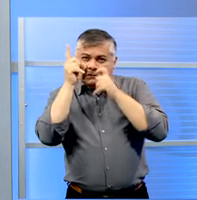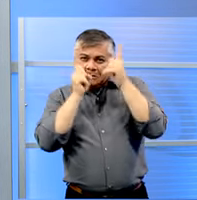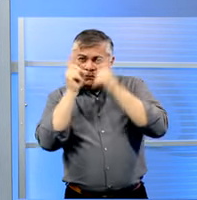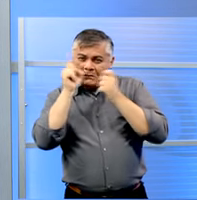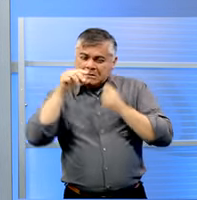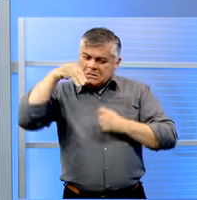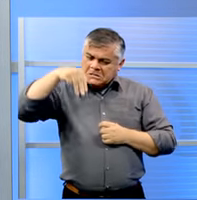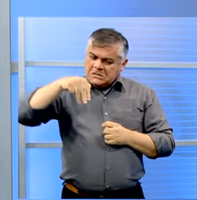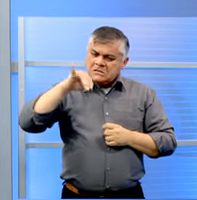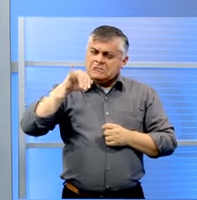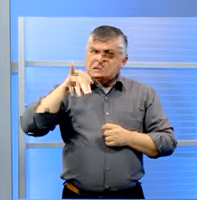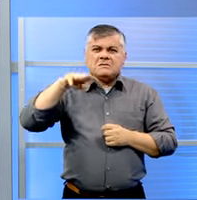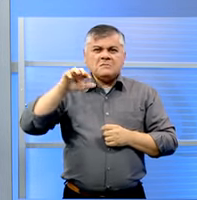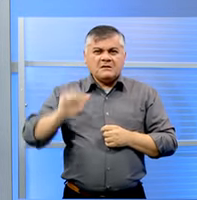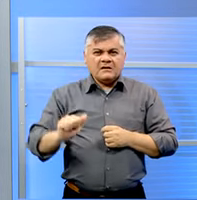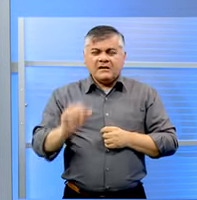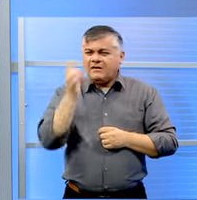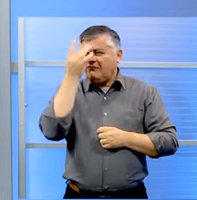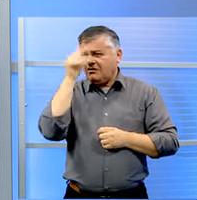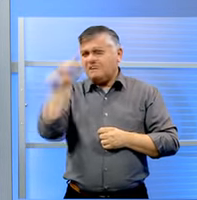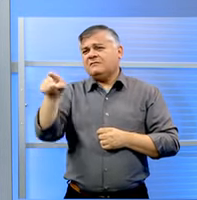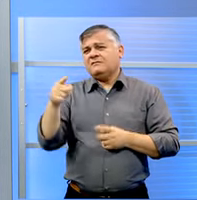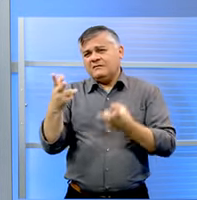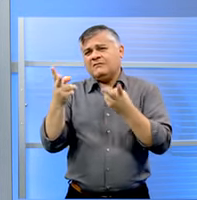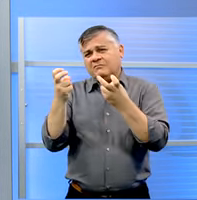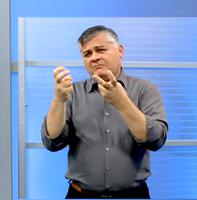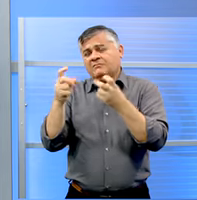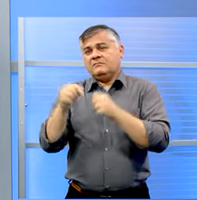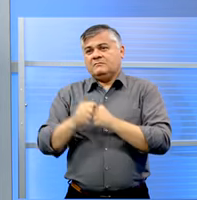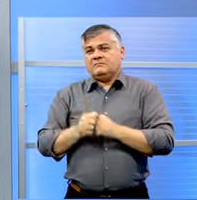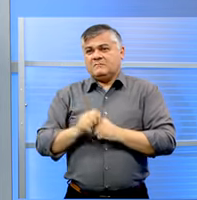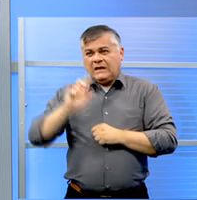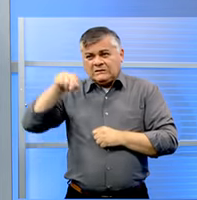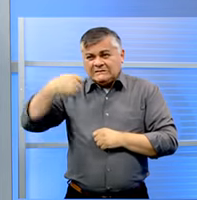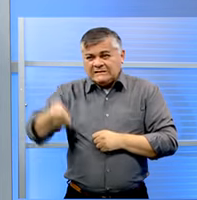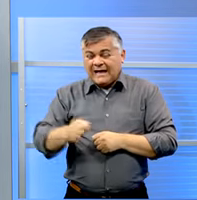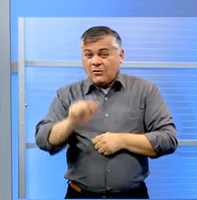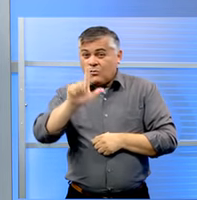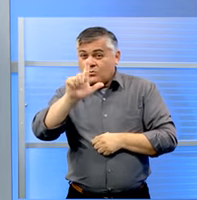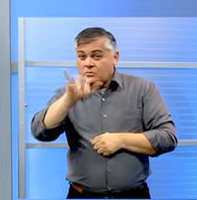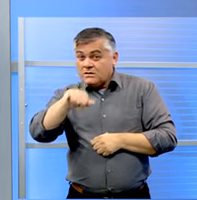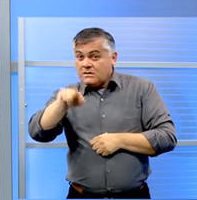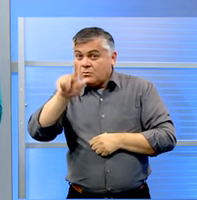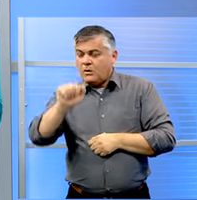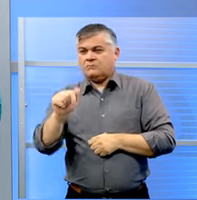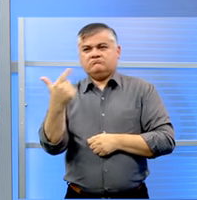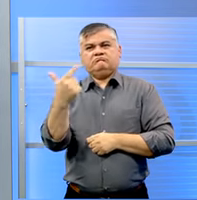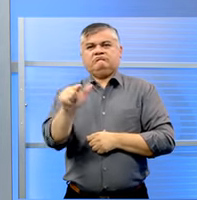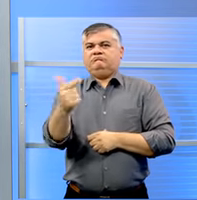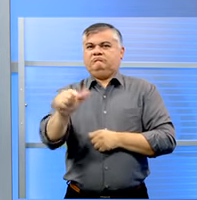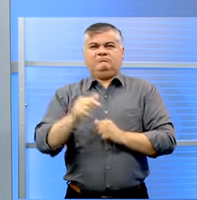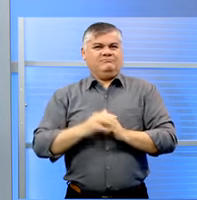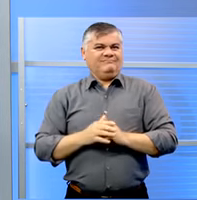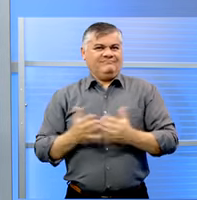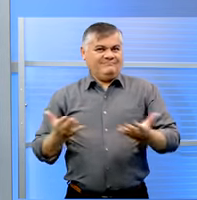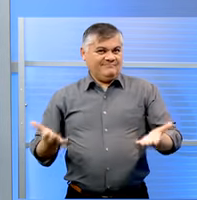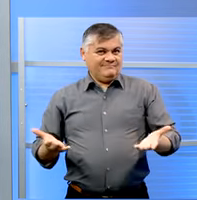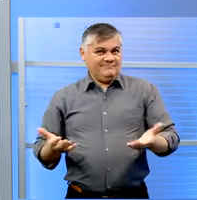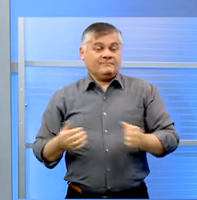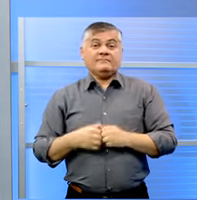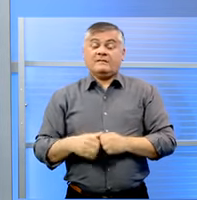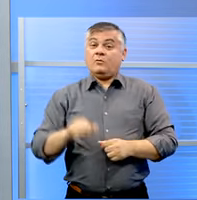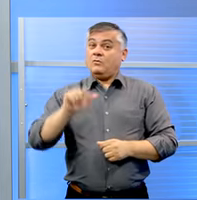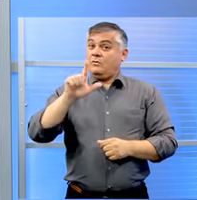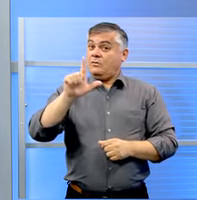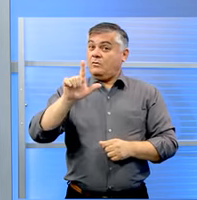ser compreendida. Claro, isso não é língua, isso não é Libras. A Língua Brasileira de Sinais teve a